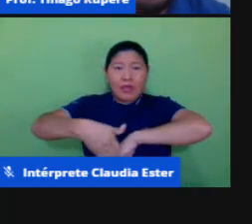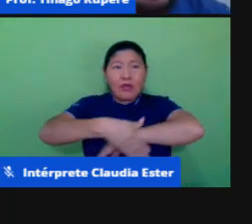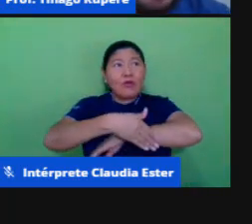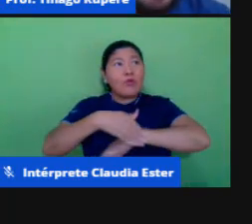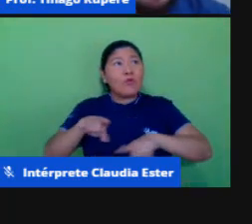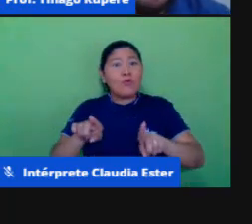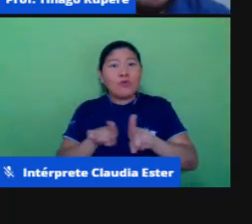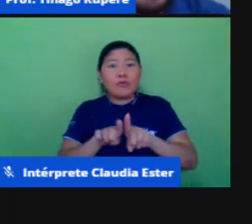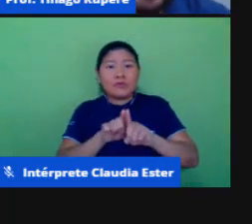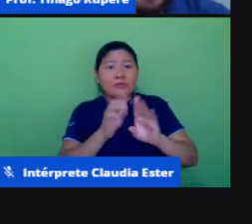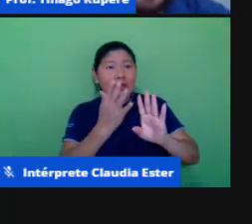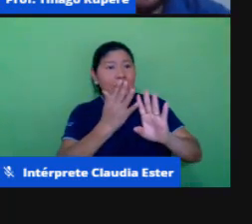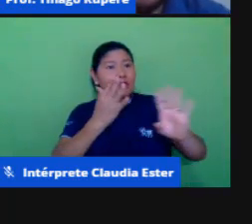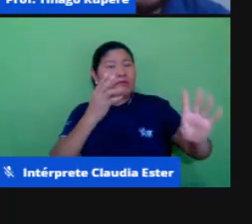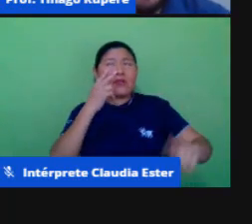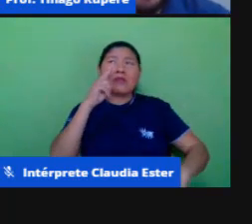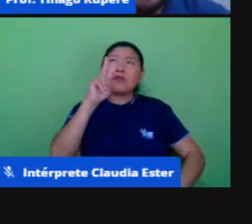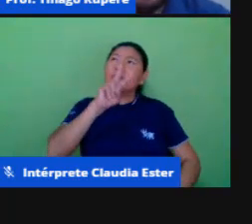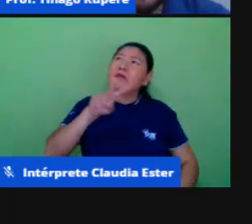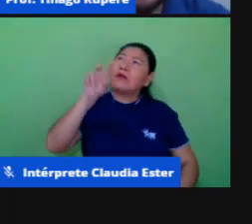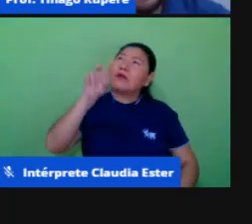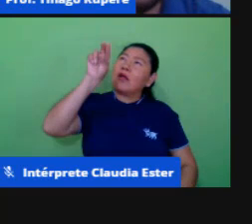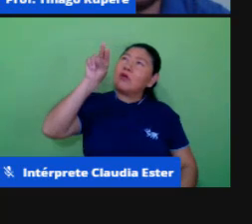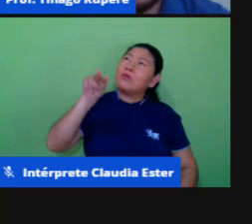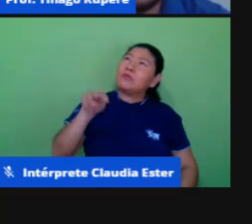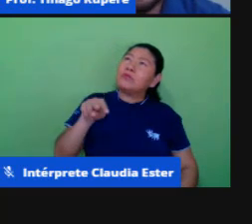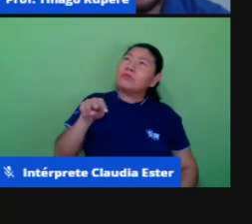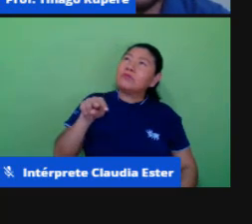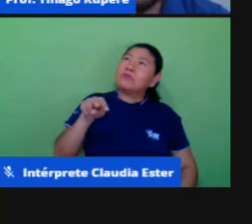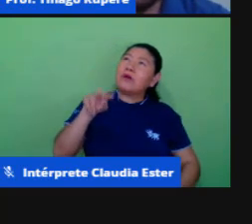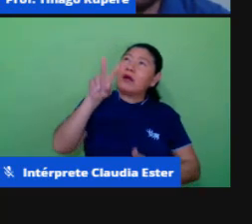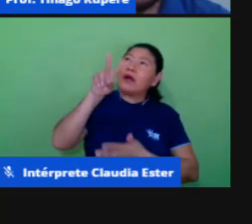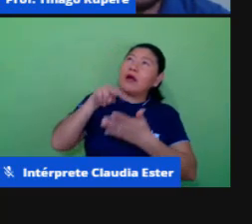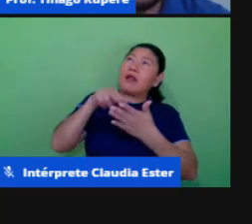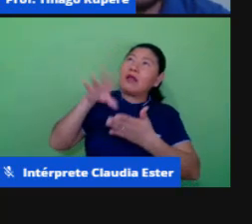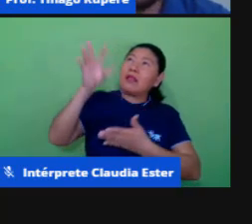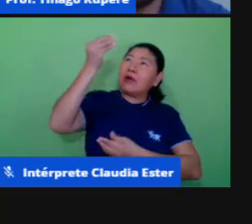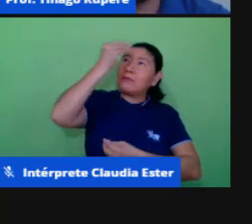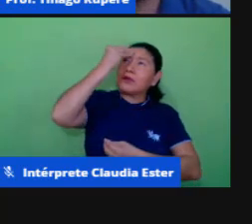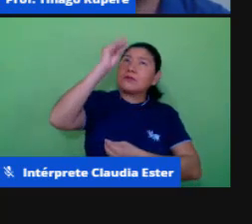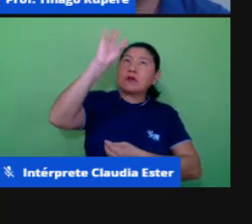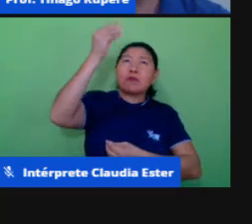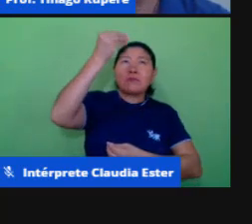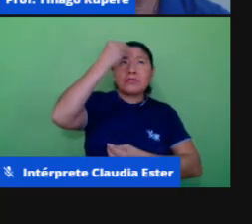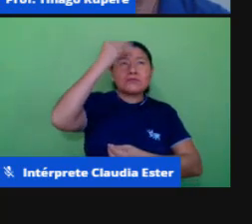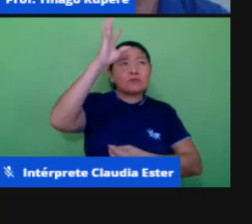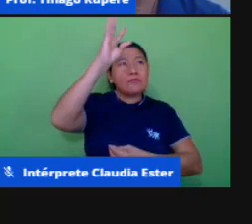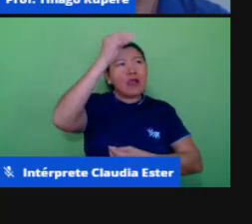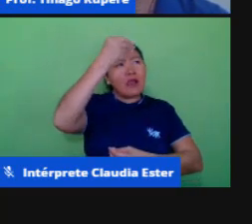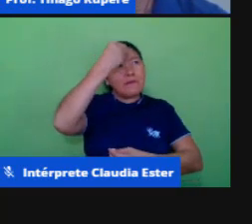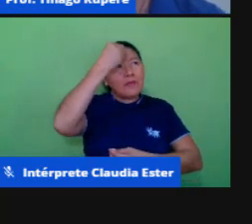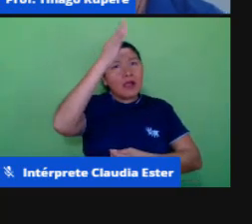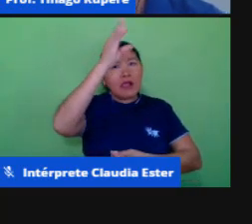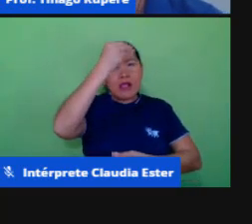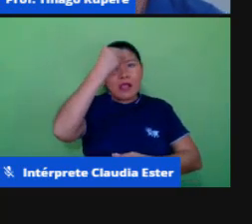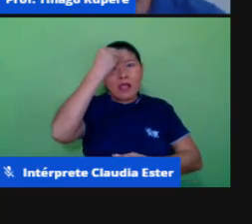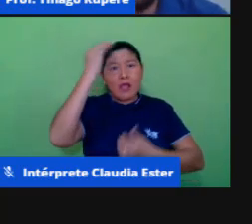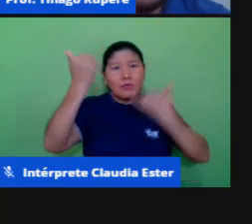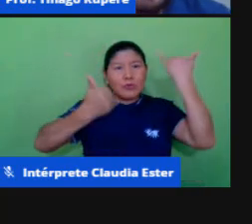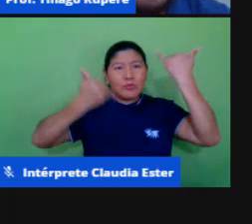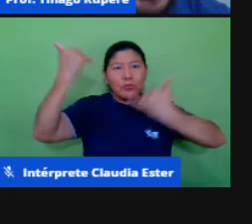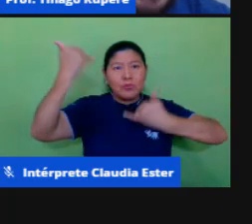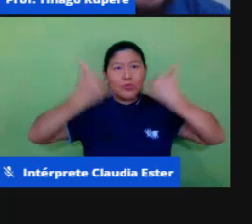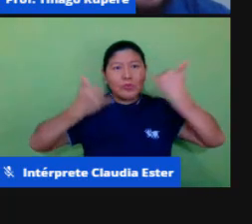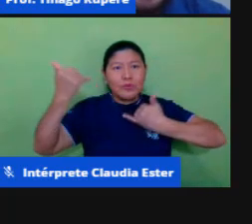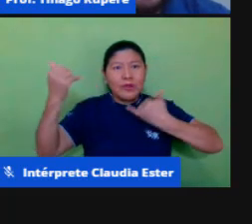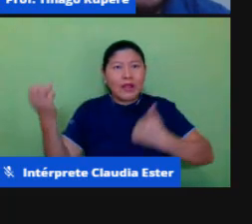Então, se você está lendo, se você está acessando algum portal, você está aprendendo. Tá? Então, essa aprendizagem ubíqua, ela se dá